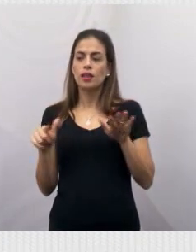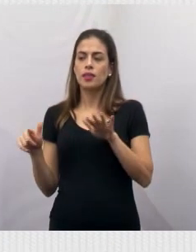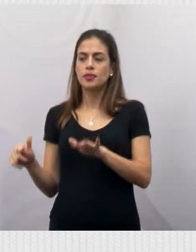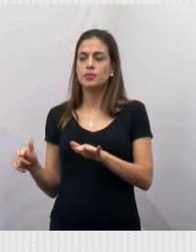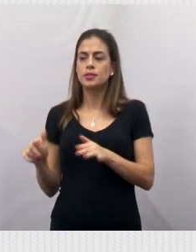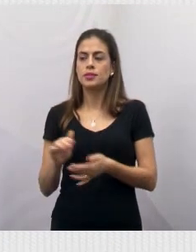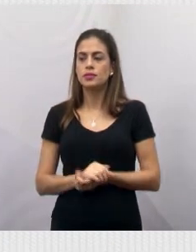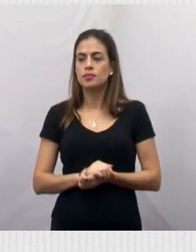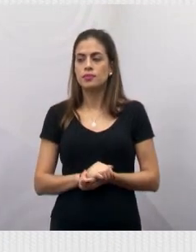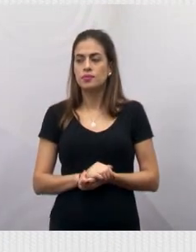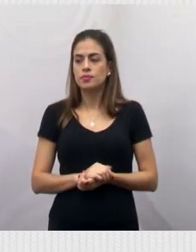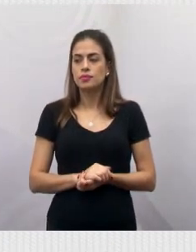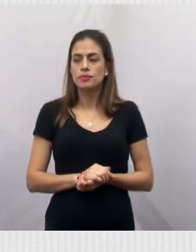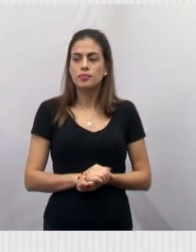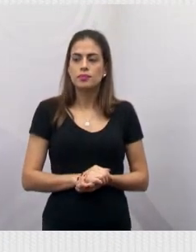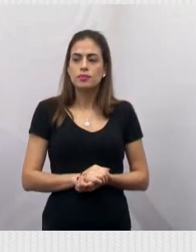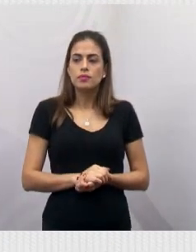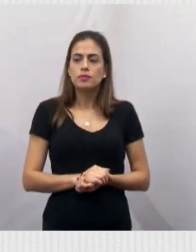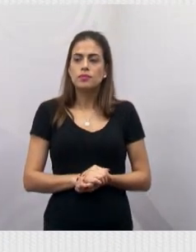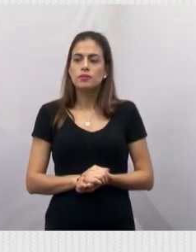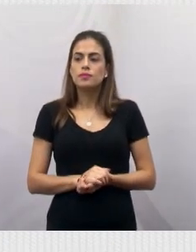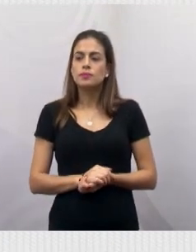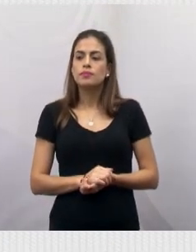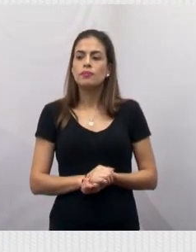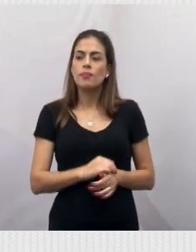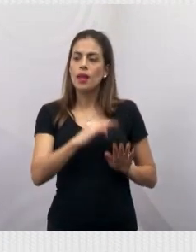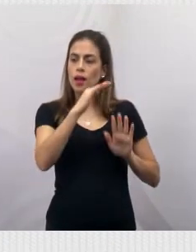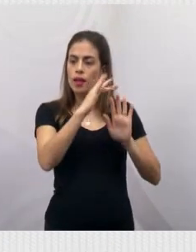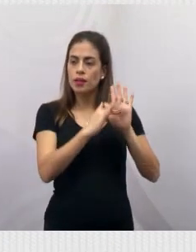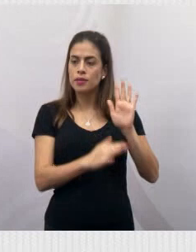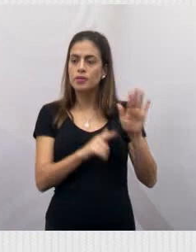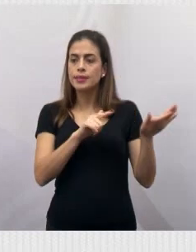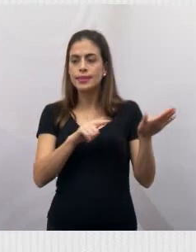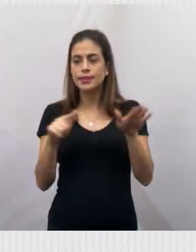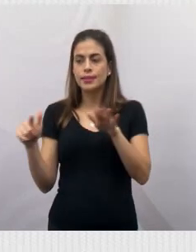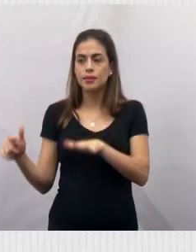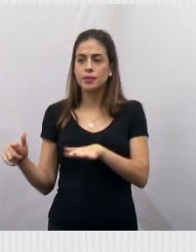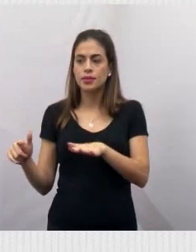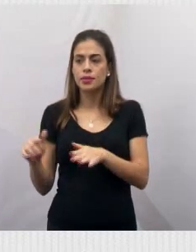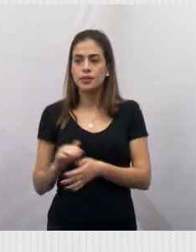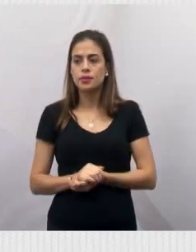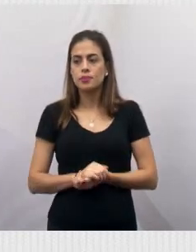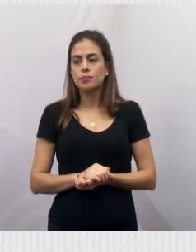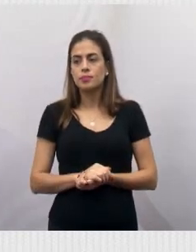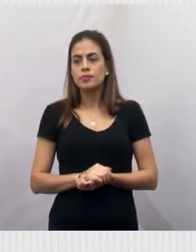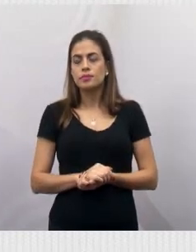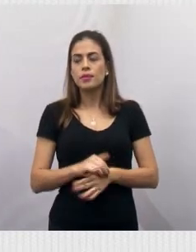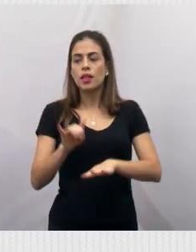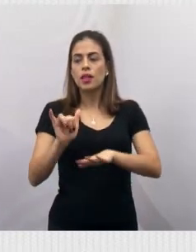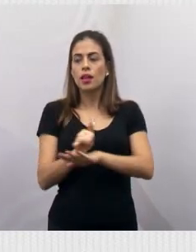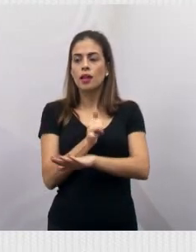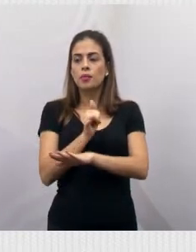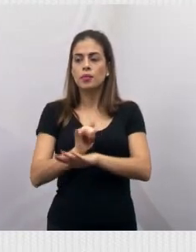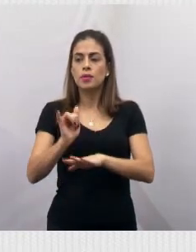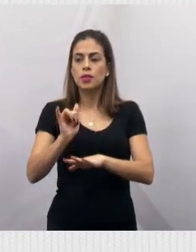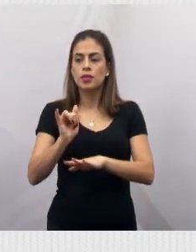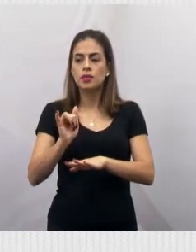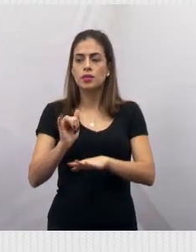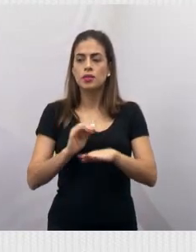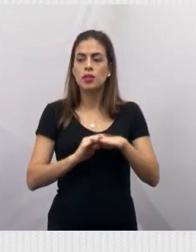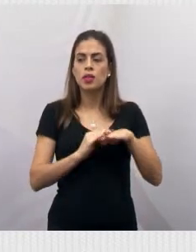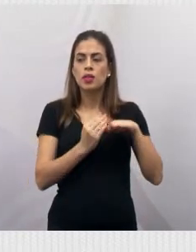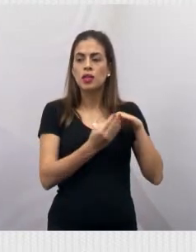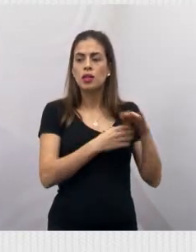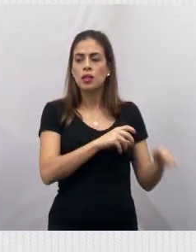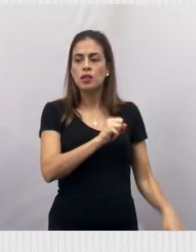favor, os lugares que nós estivemos nesta última semana. Nós estivemos no Campo Grande,